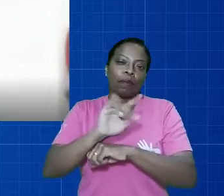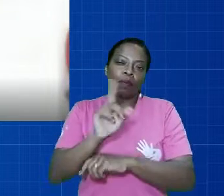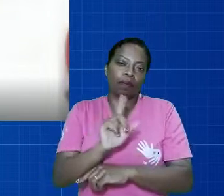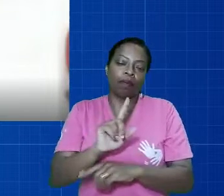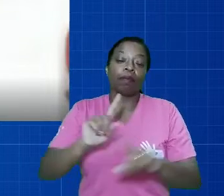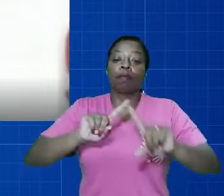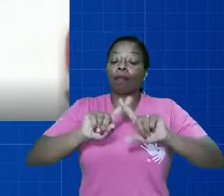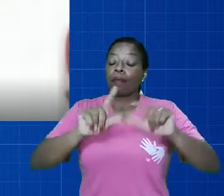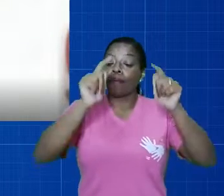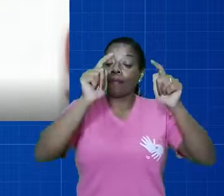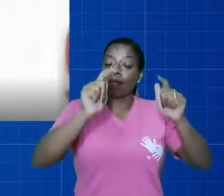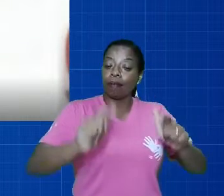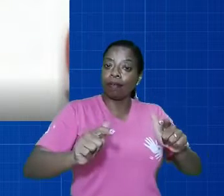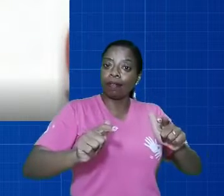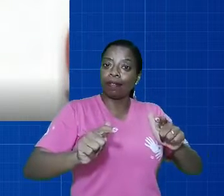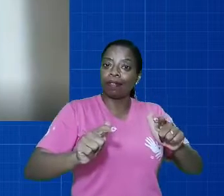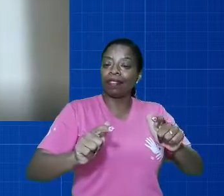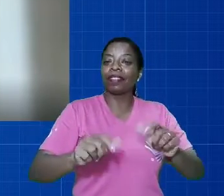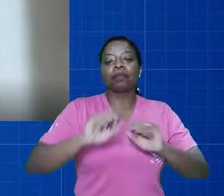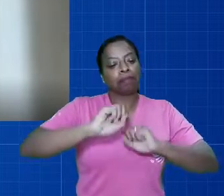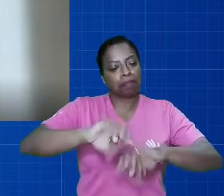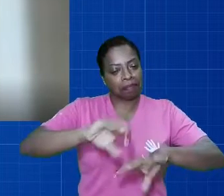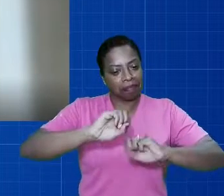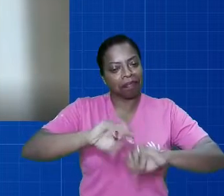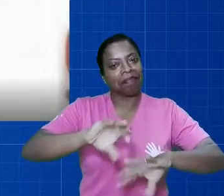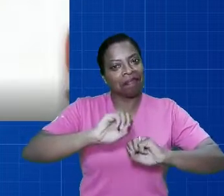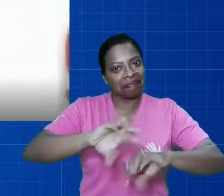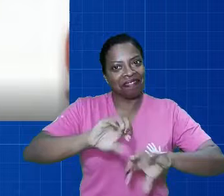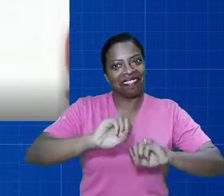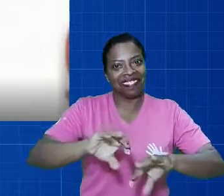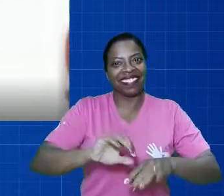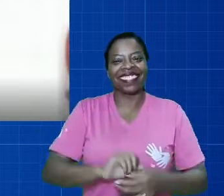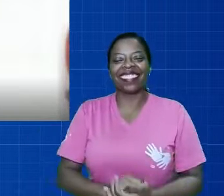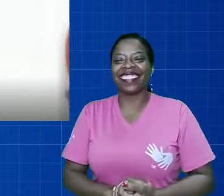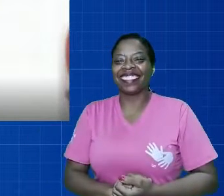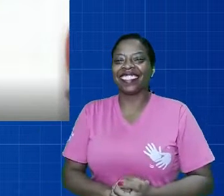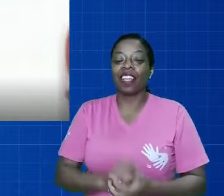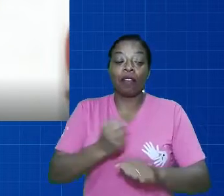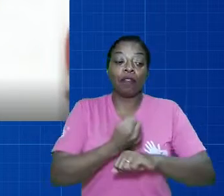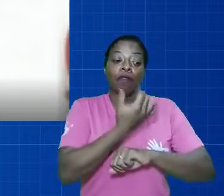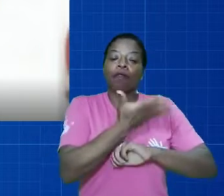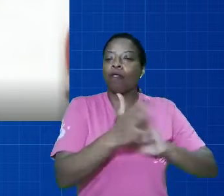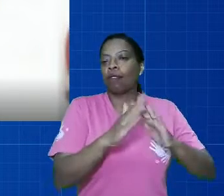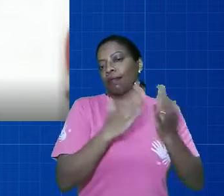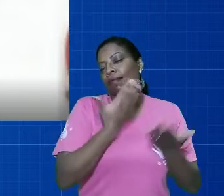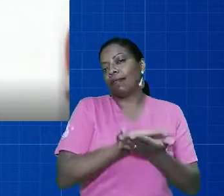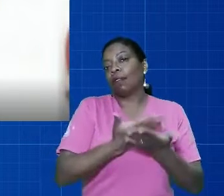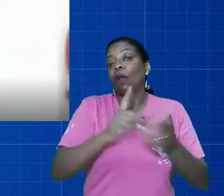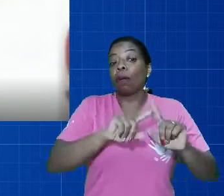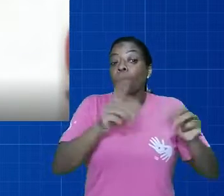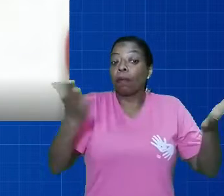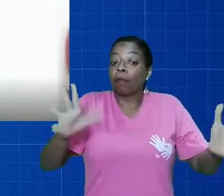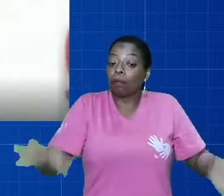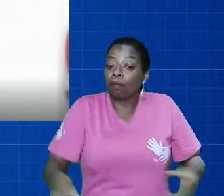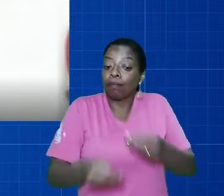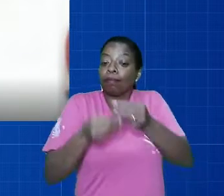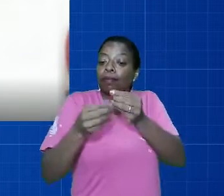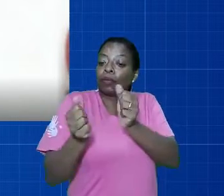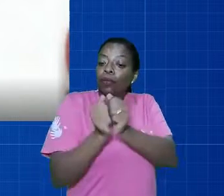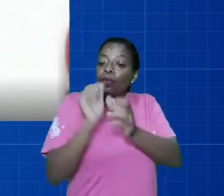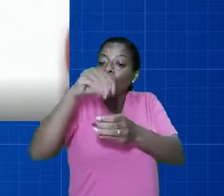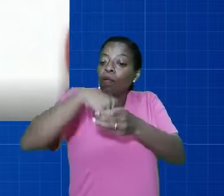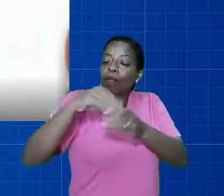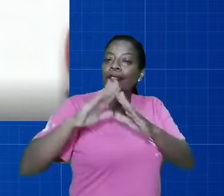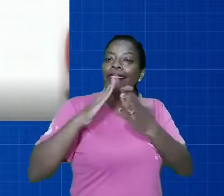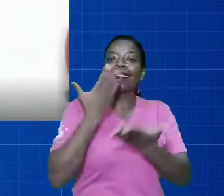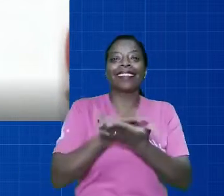Mas é um espaço educacional, né? Pode não ser escolar, mas é educacional. E agora ela assume, né, essa posição de